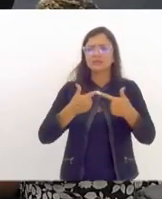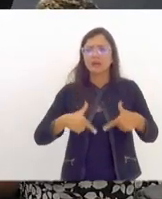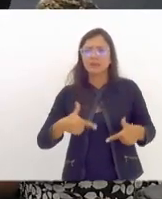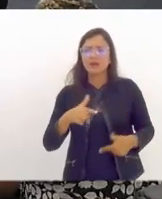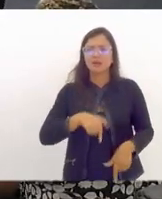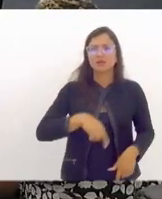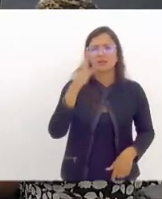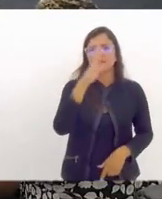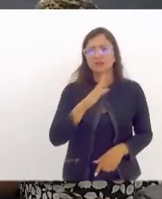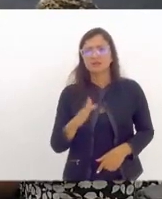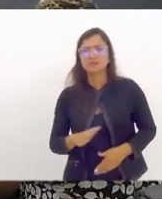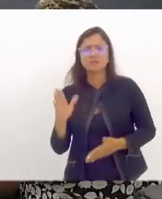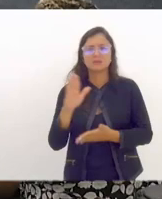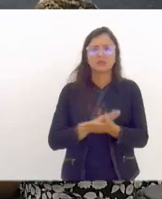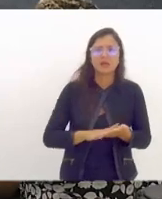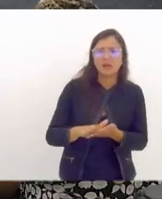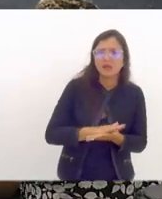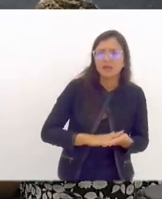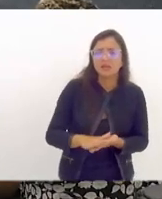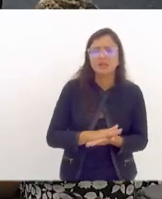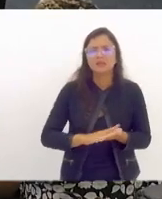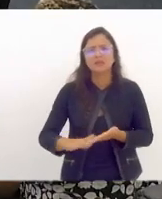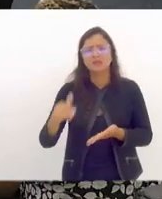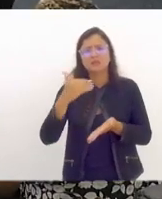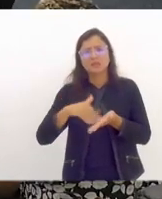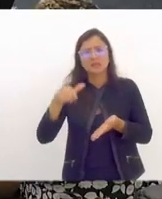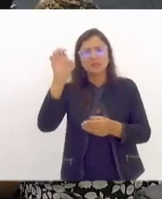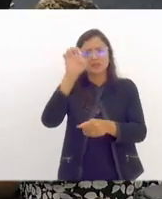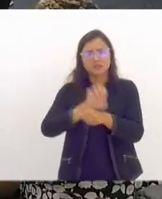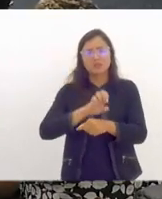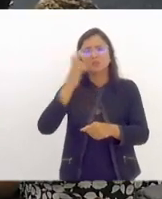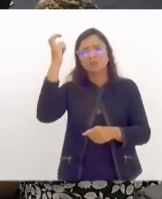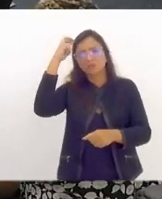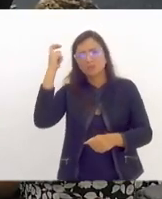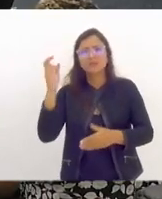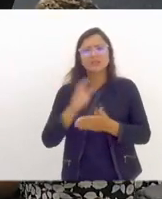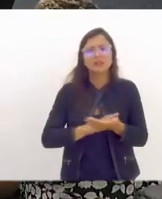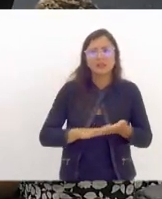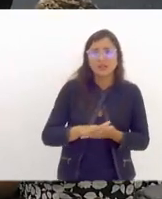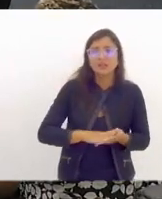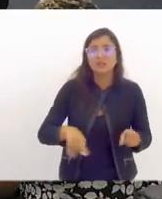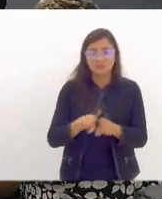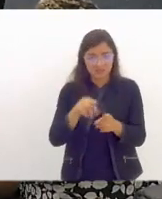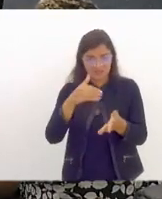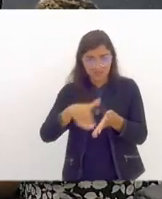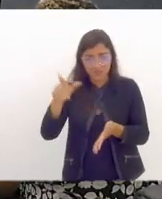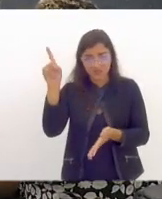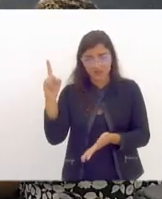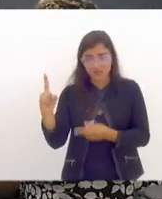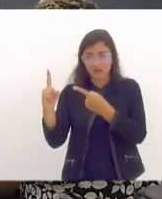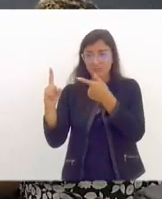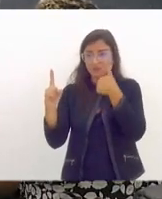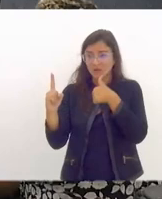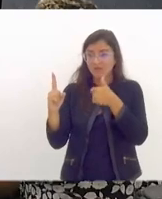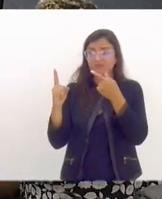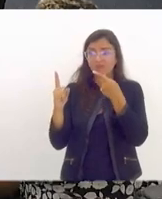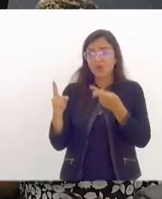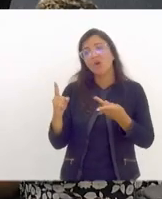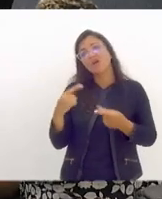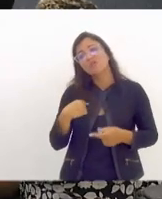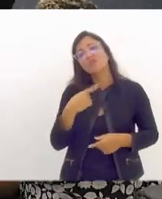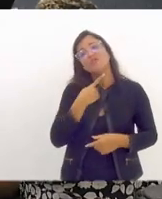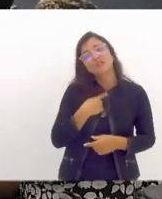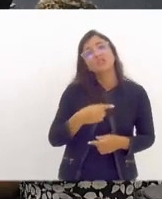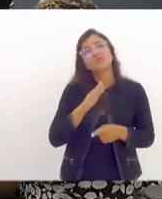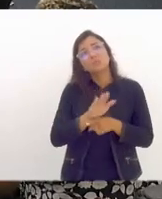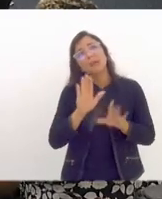Secretaria de Estado de cultura e economia criativa aliás ouvir da própria secretária que gostaria de ajudar mas não